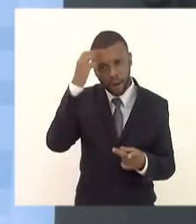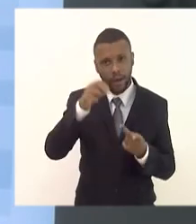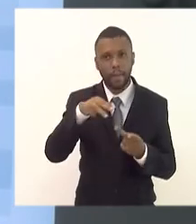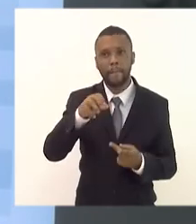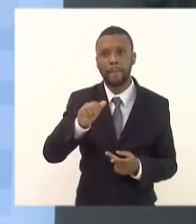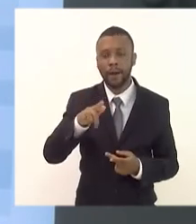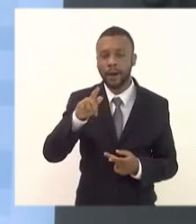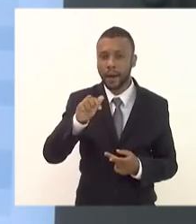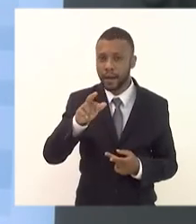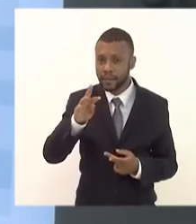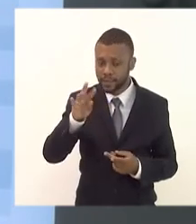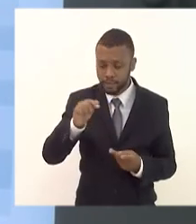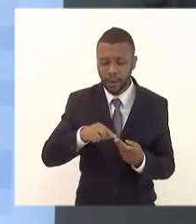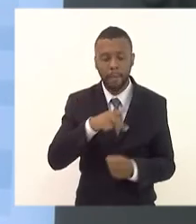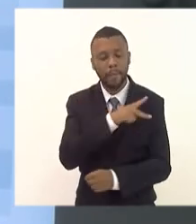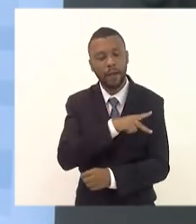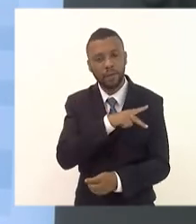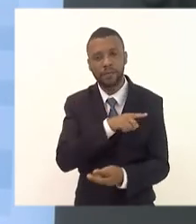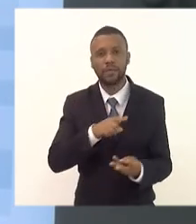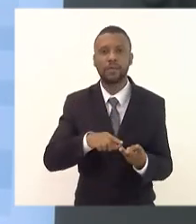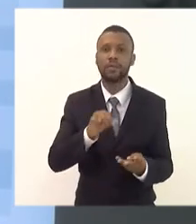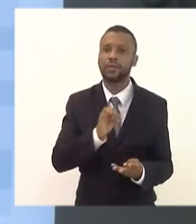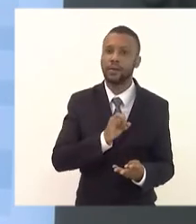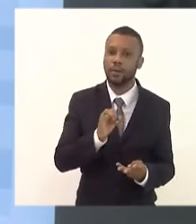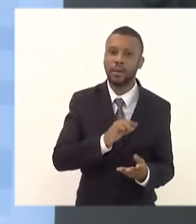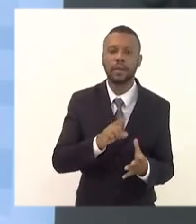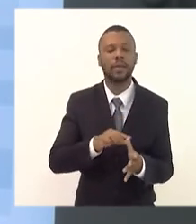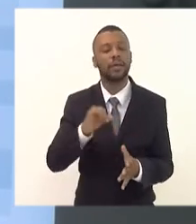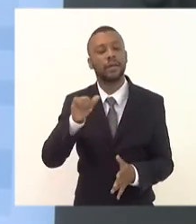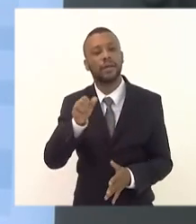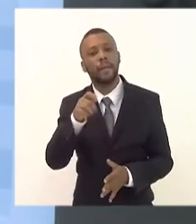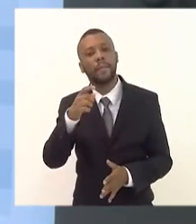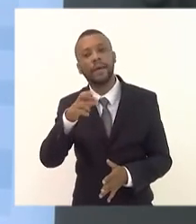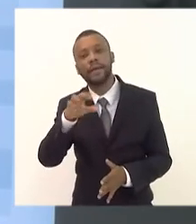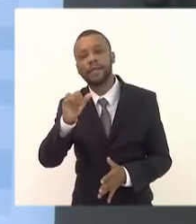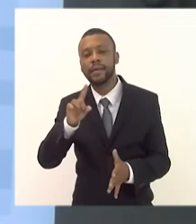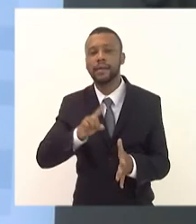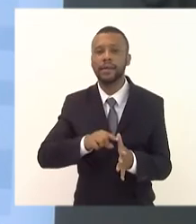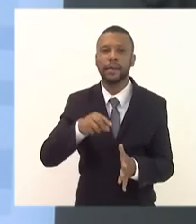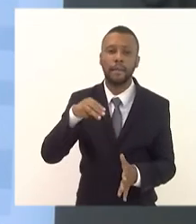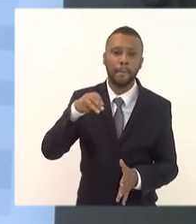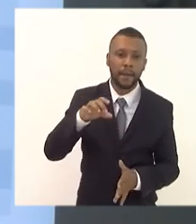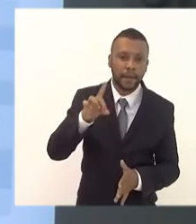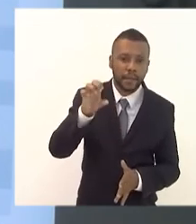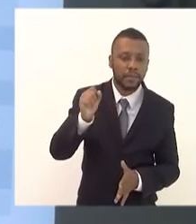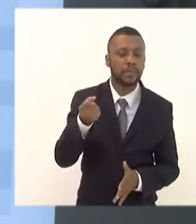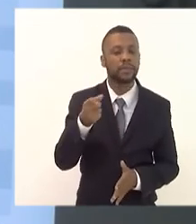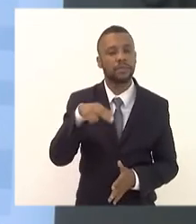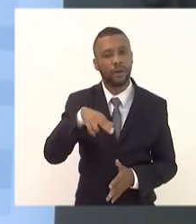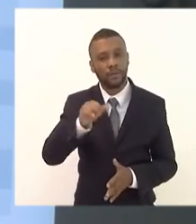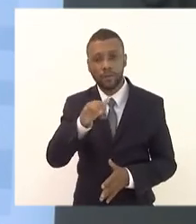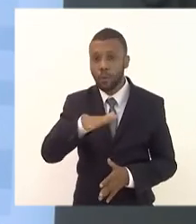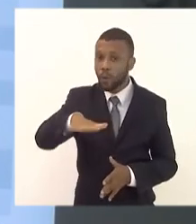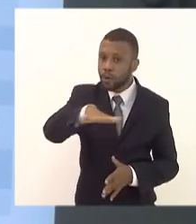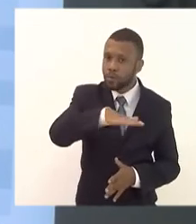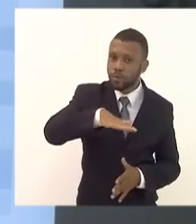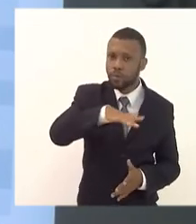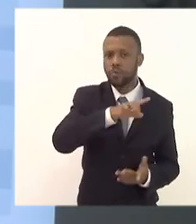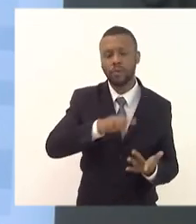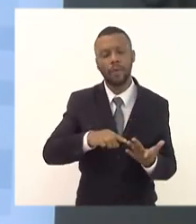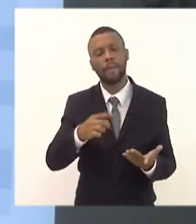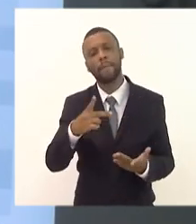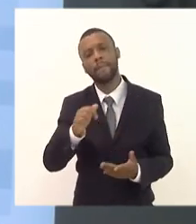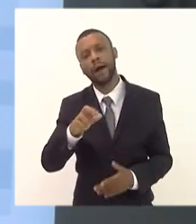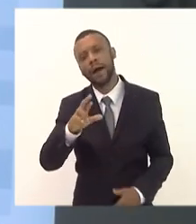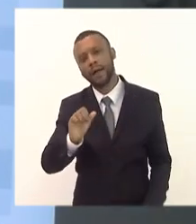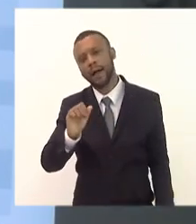Mangaratiba, Paraty, Barra de Piraí, Itaguaí, Japeri, Mendes, Miguel Pereira, Nova Iguaçu, Paracambi, Paulo de Fronten,